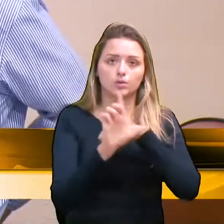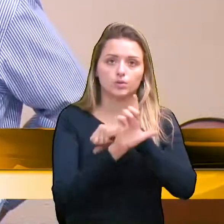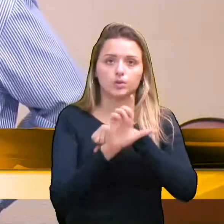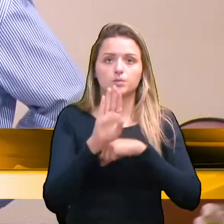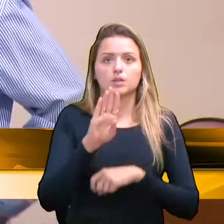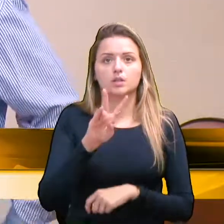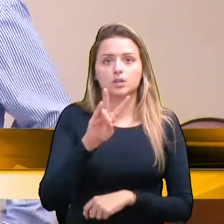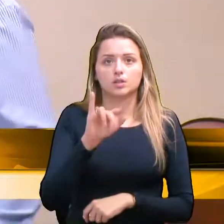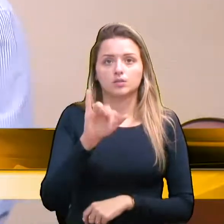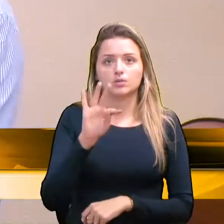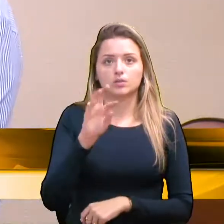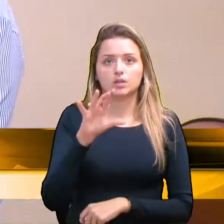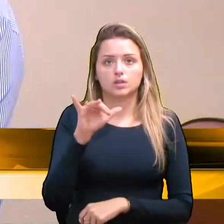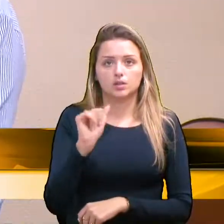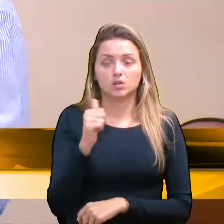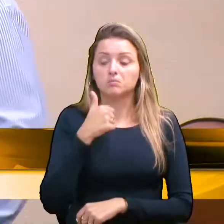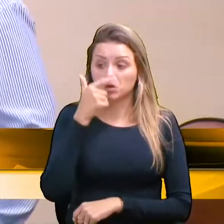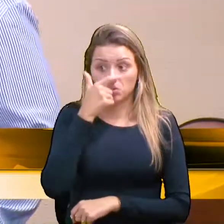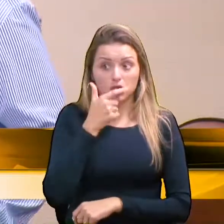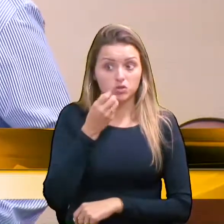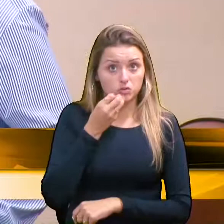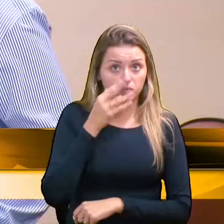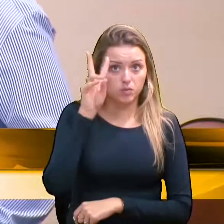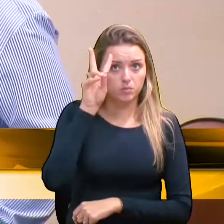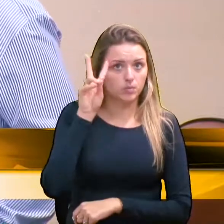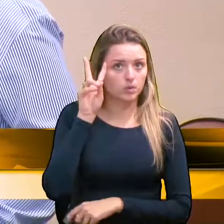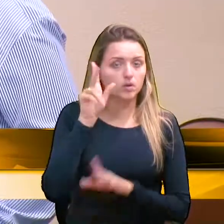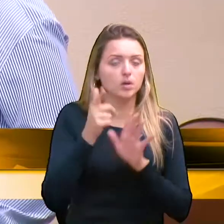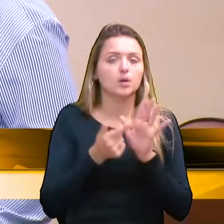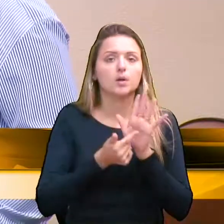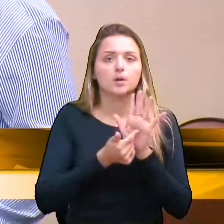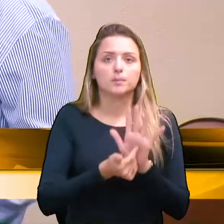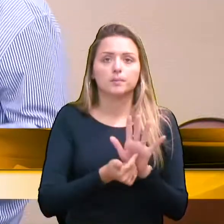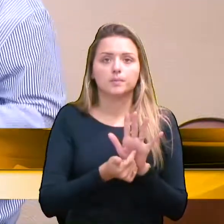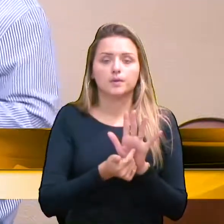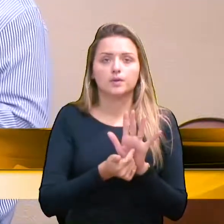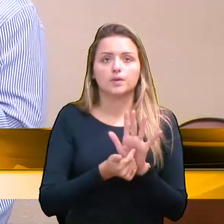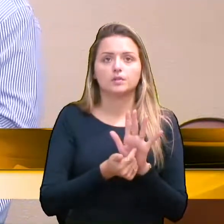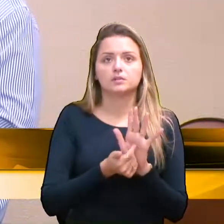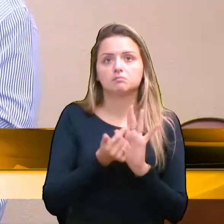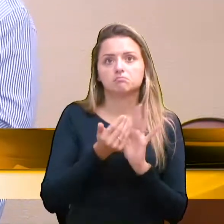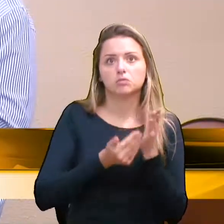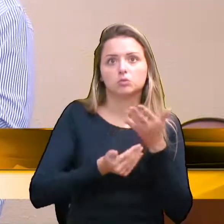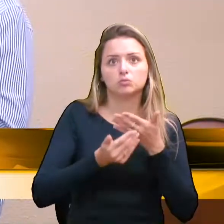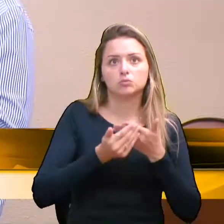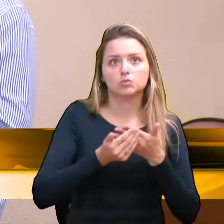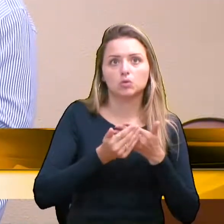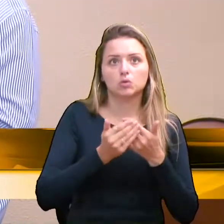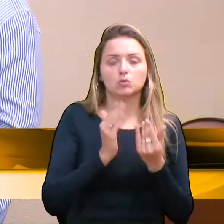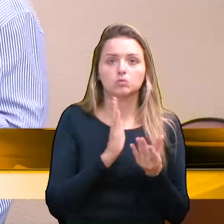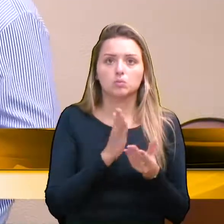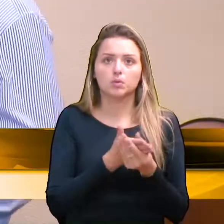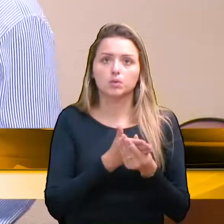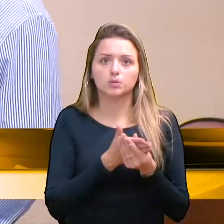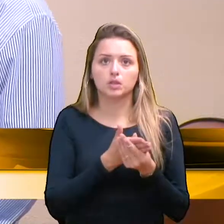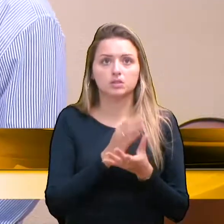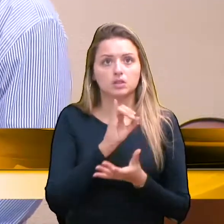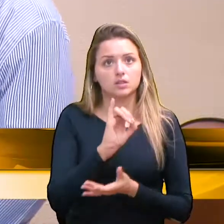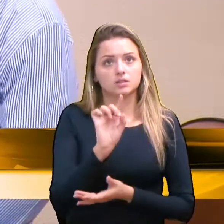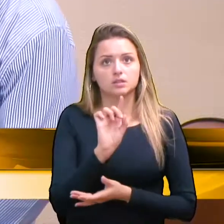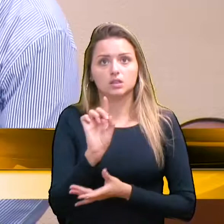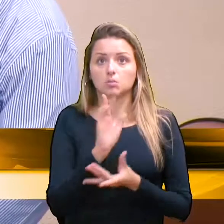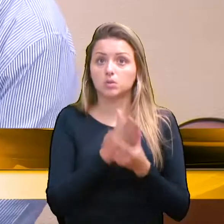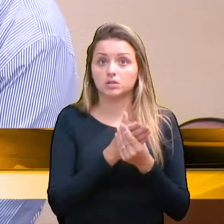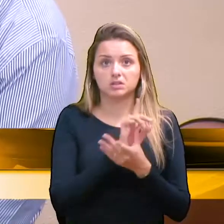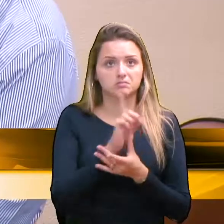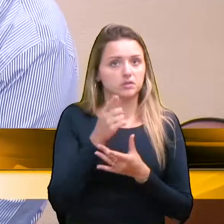bom, né, vereador Luiz? Eu acho que mostra que, mesmo que seja através de TAC agora, né? Se não for através de TAC, não saía